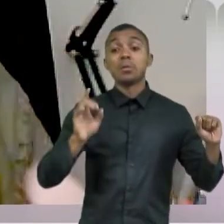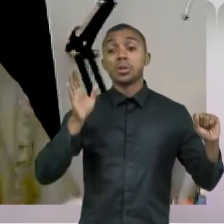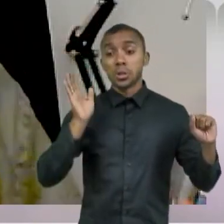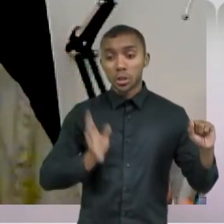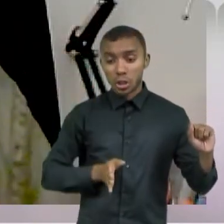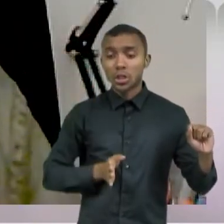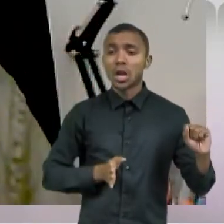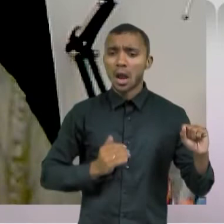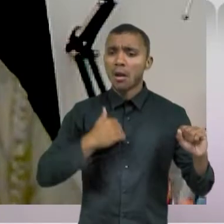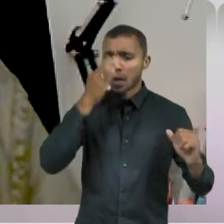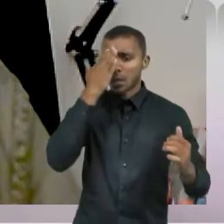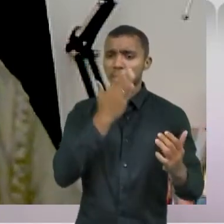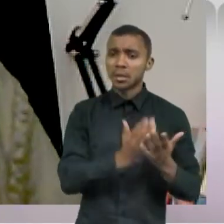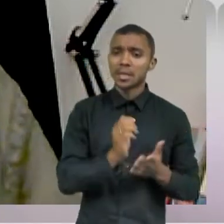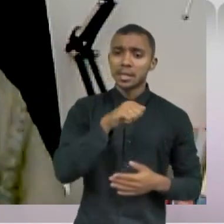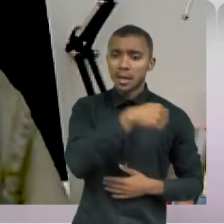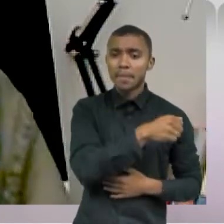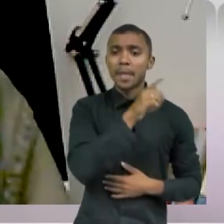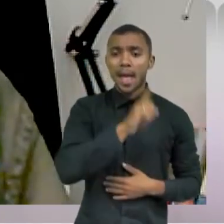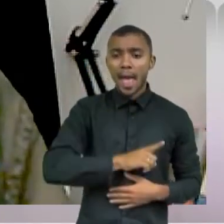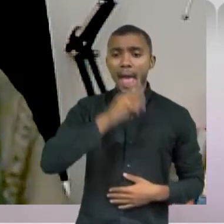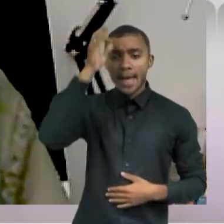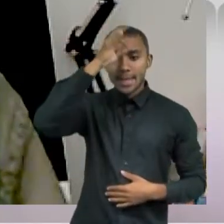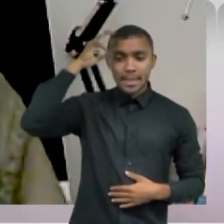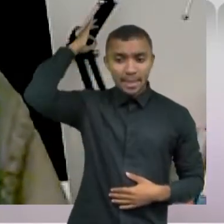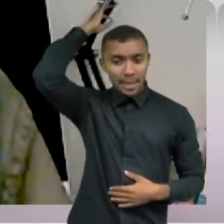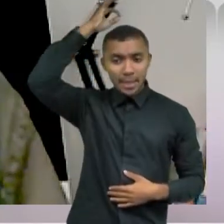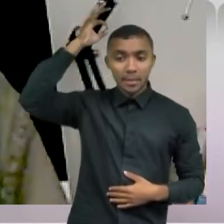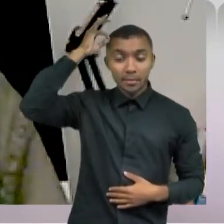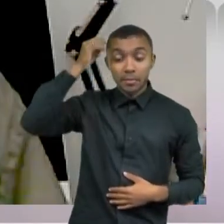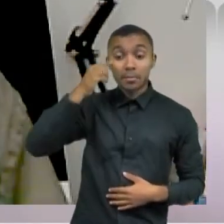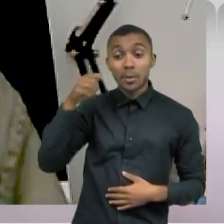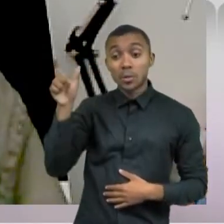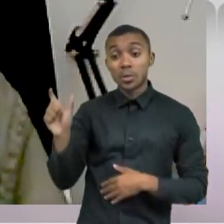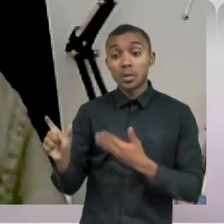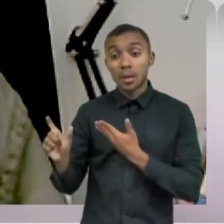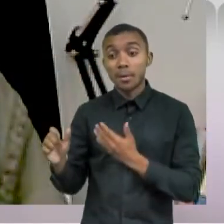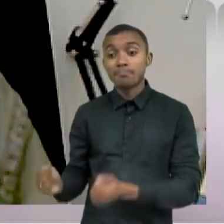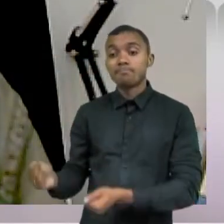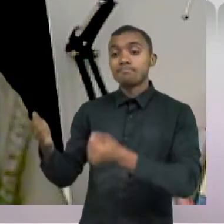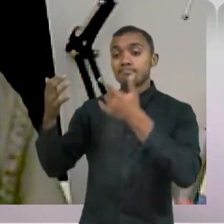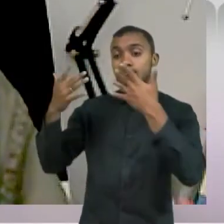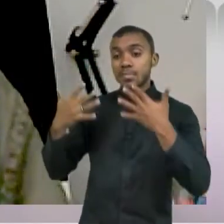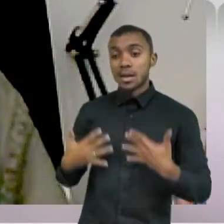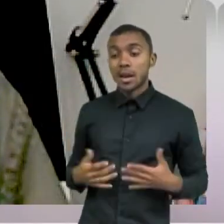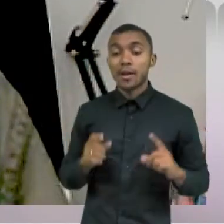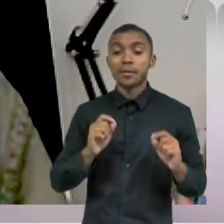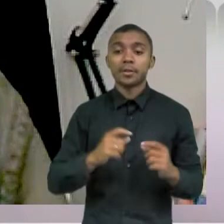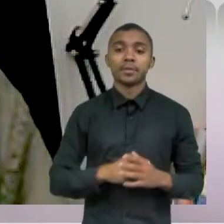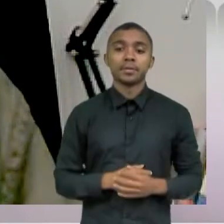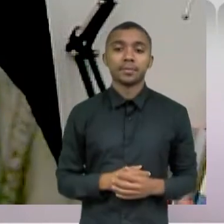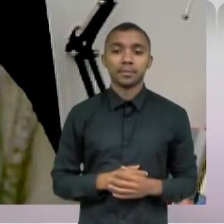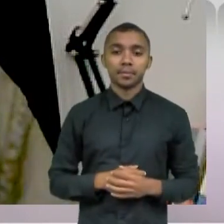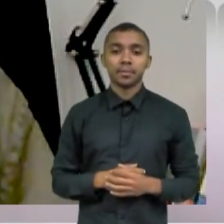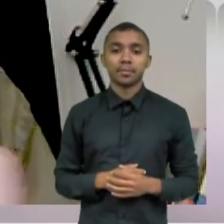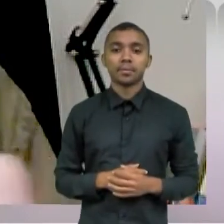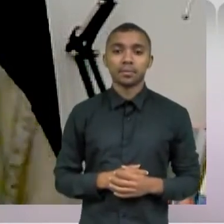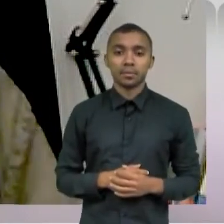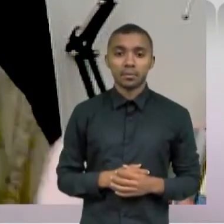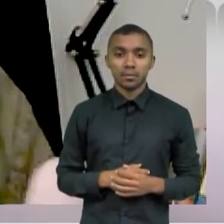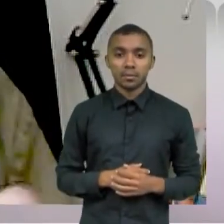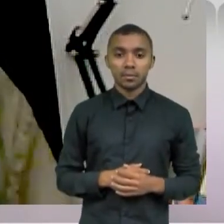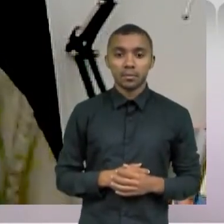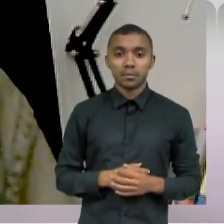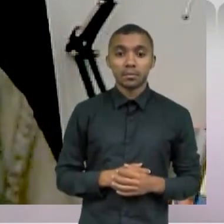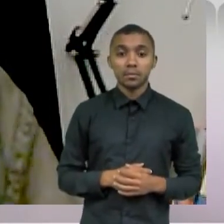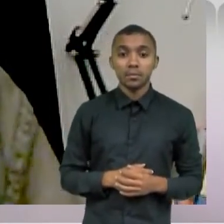altar do meu coração. E uma amiga já ouviu de uma outra romeira, quando